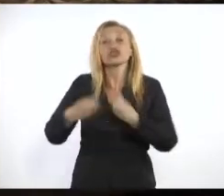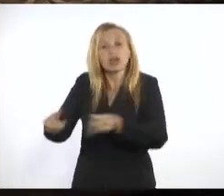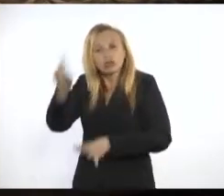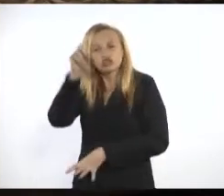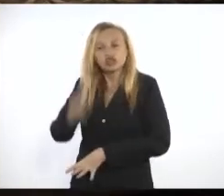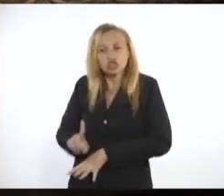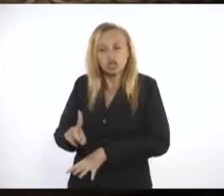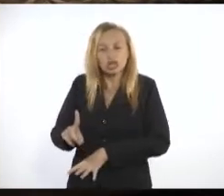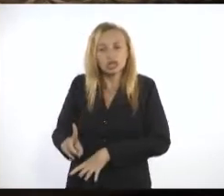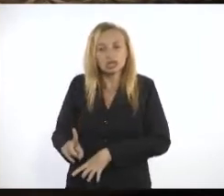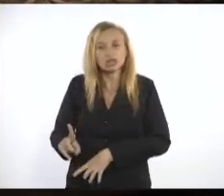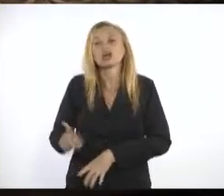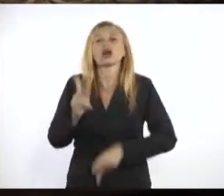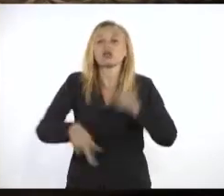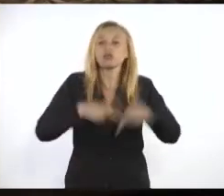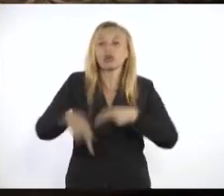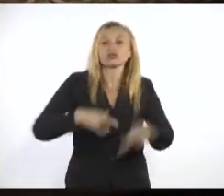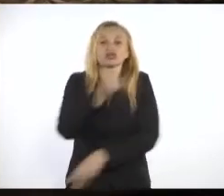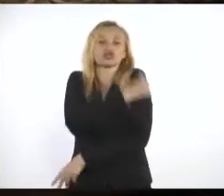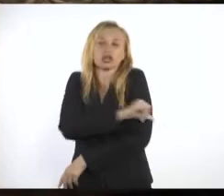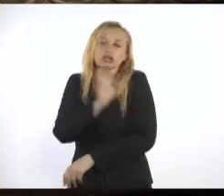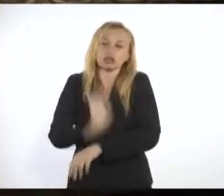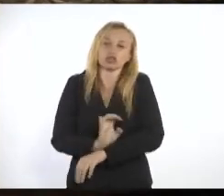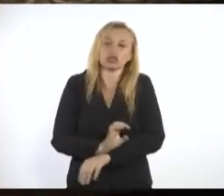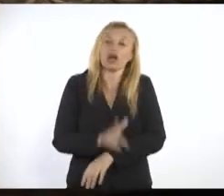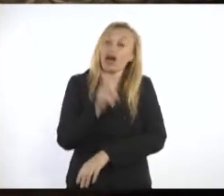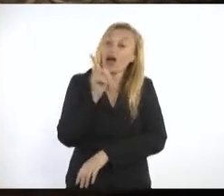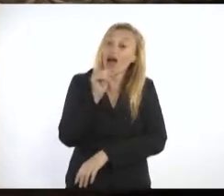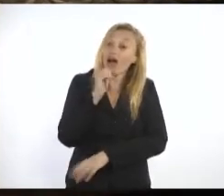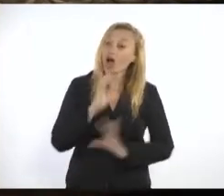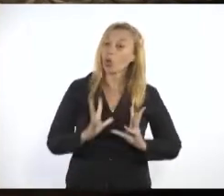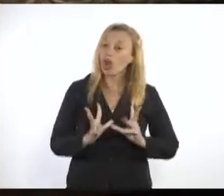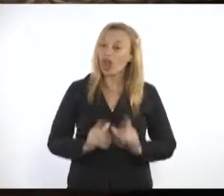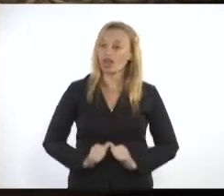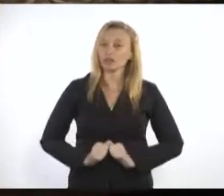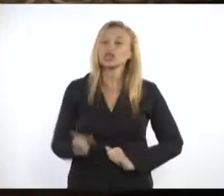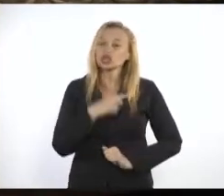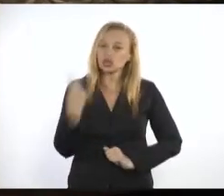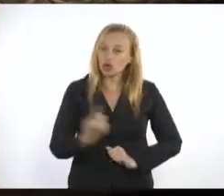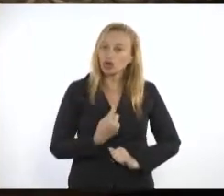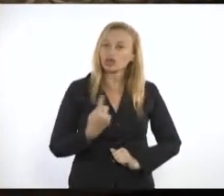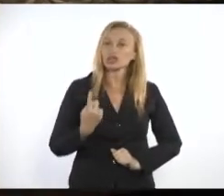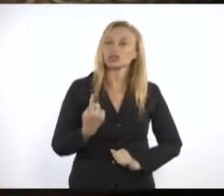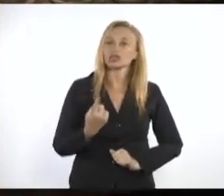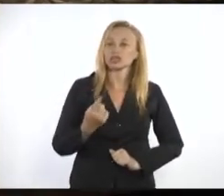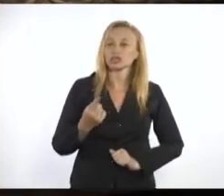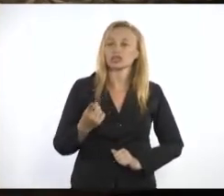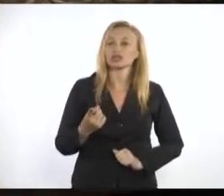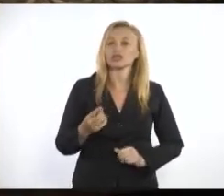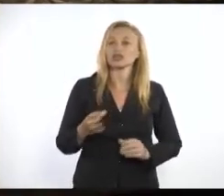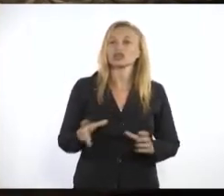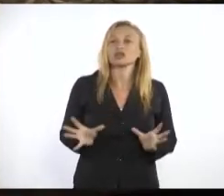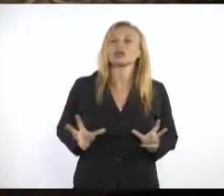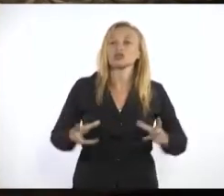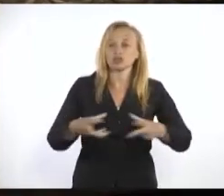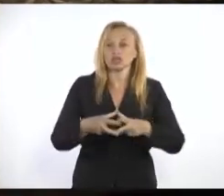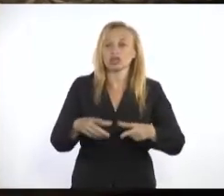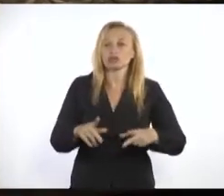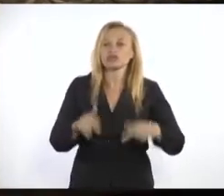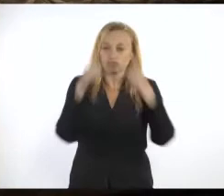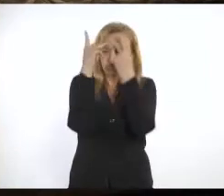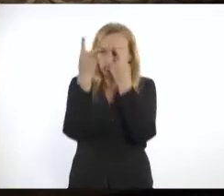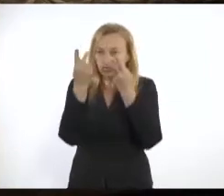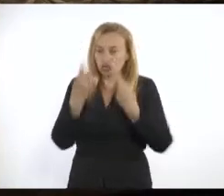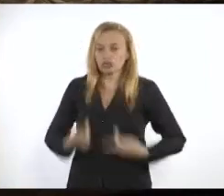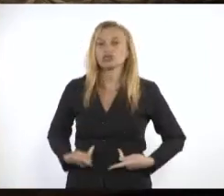à população do Estado do Rio de Janeiro água potável, nós iremos fazer pela Comissão de Direitos Humanos, porque a